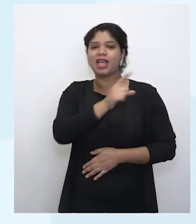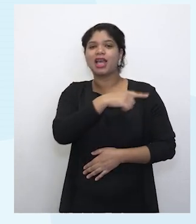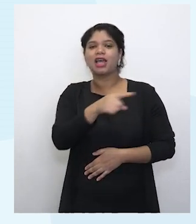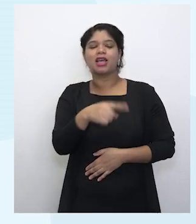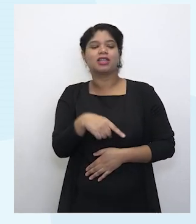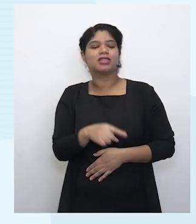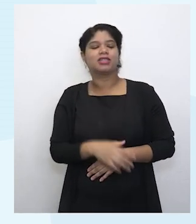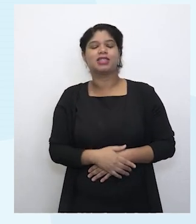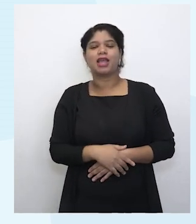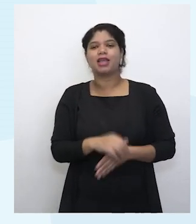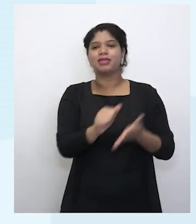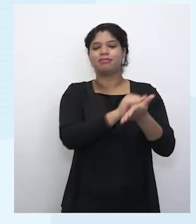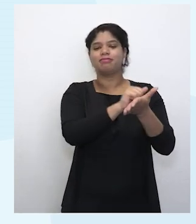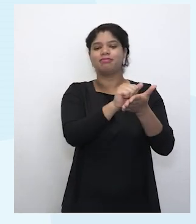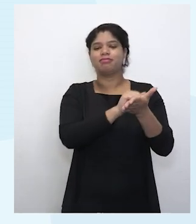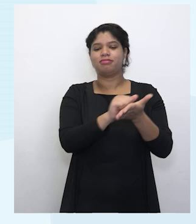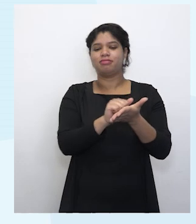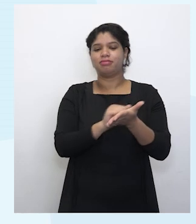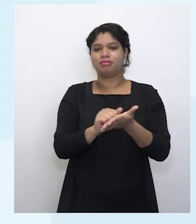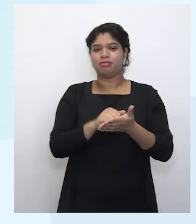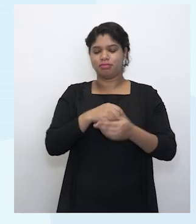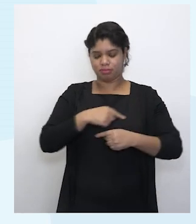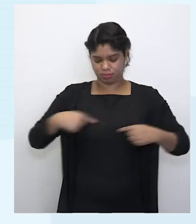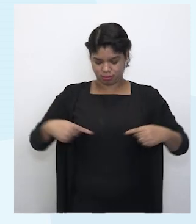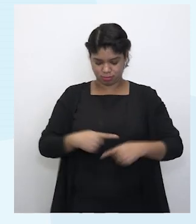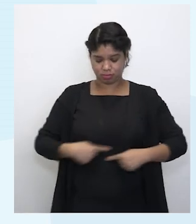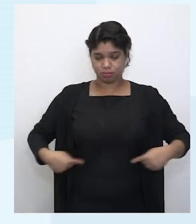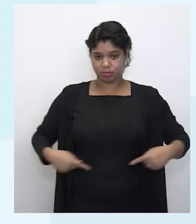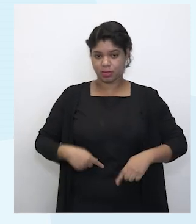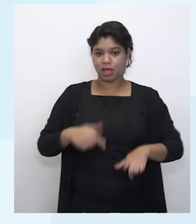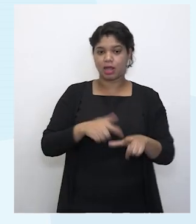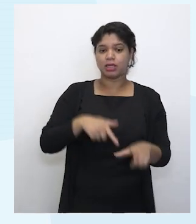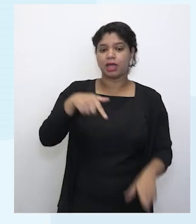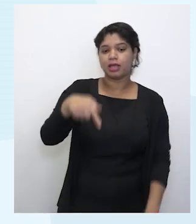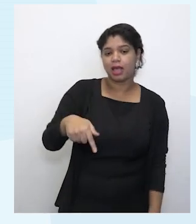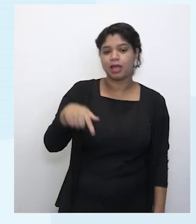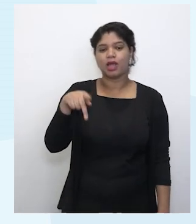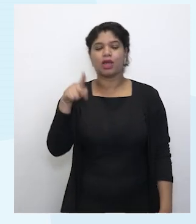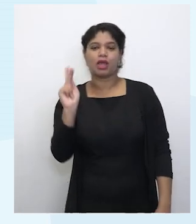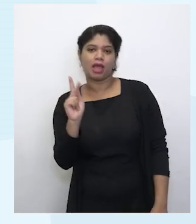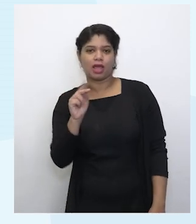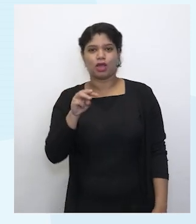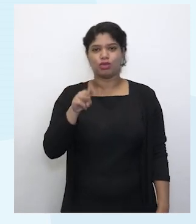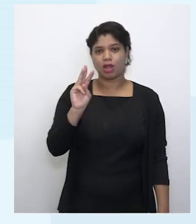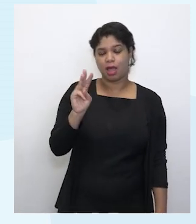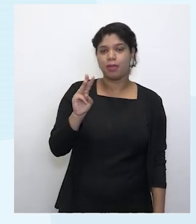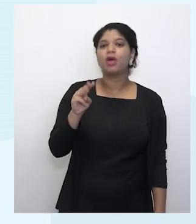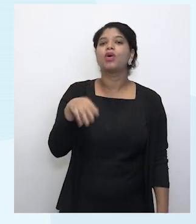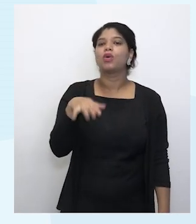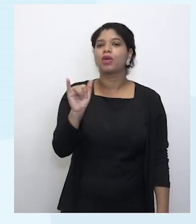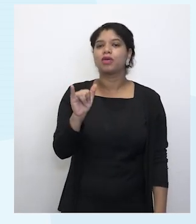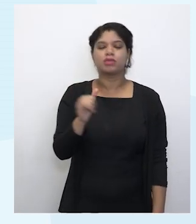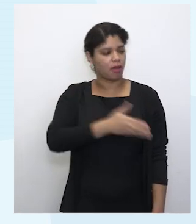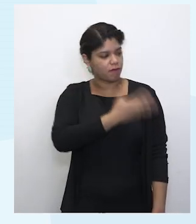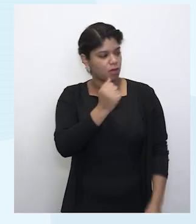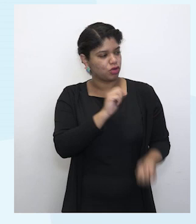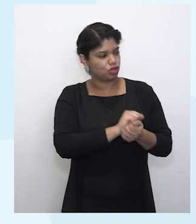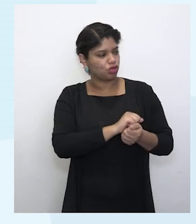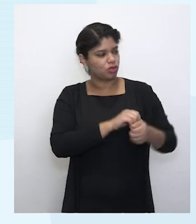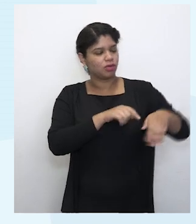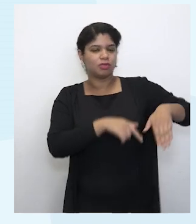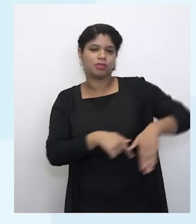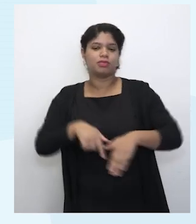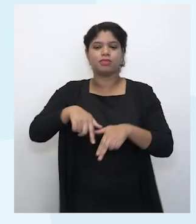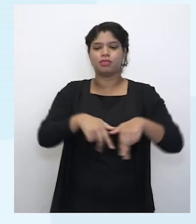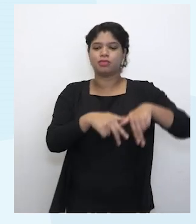listras apagando. Sem falar do Q, do K, do W e do Y, que deram as mãos e saíram